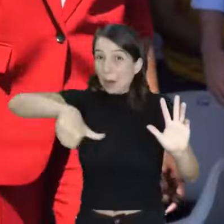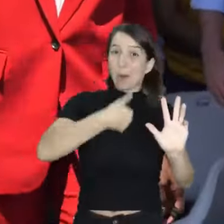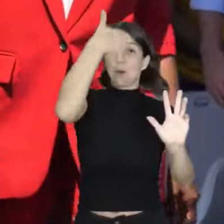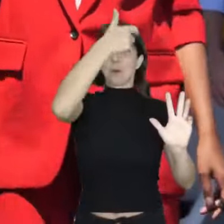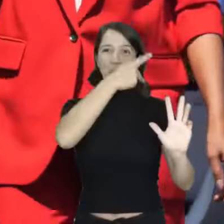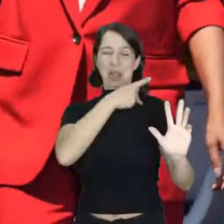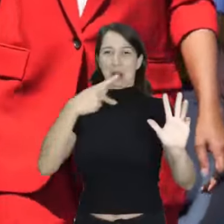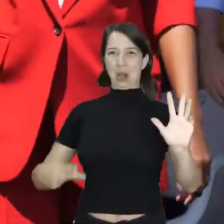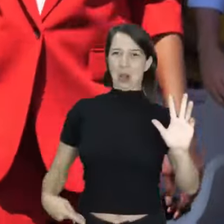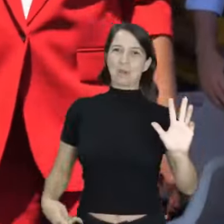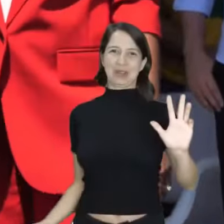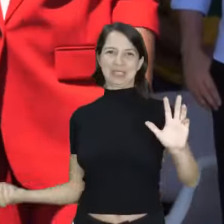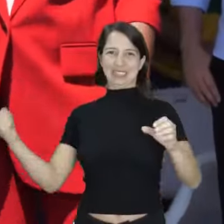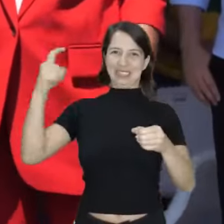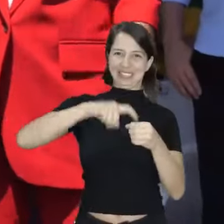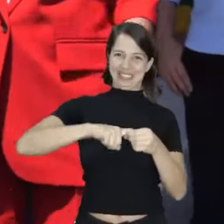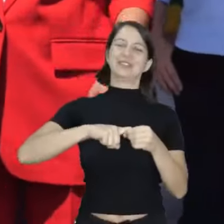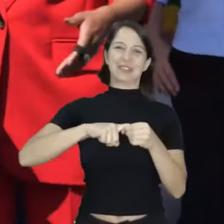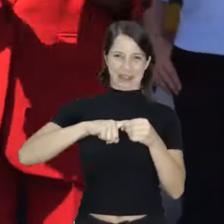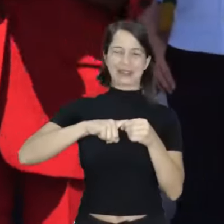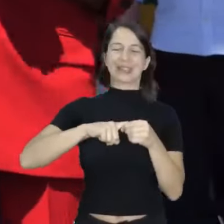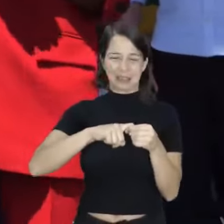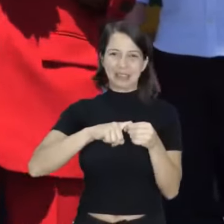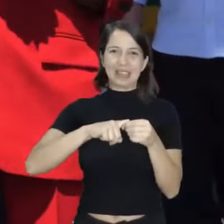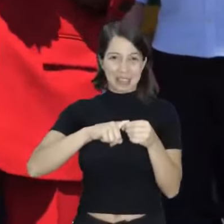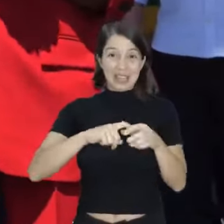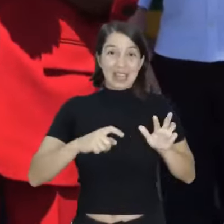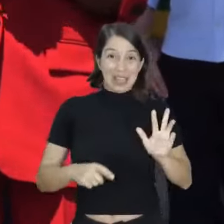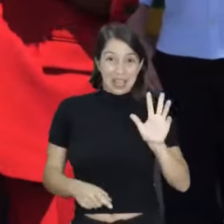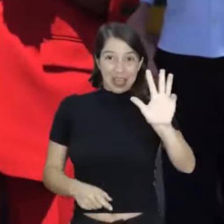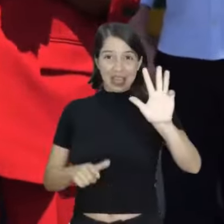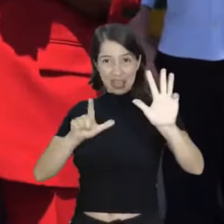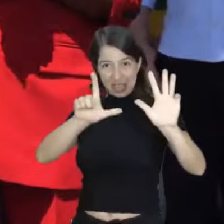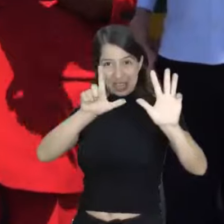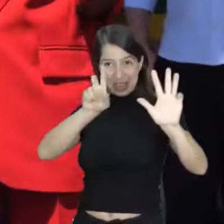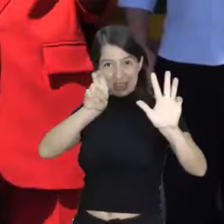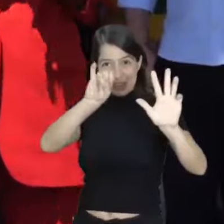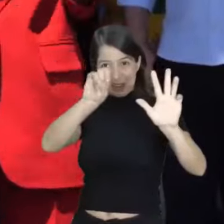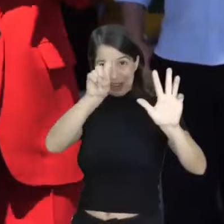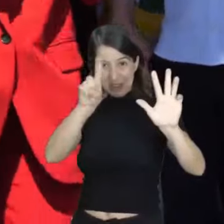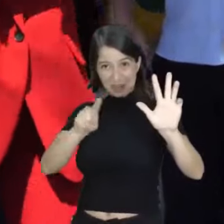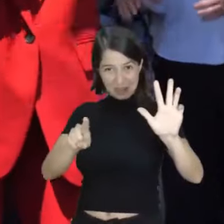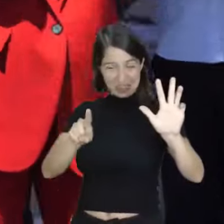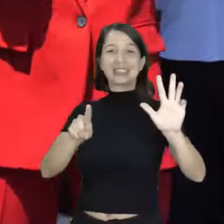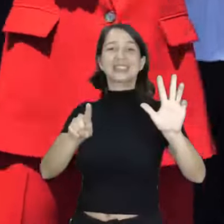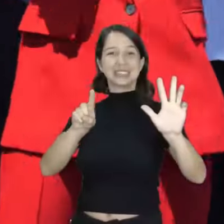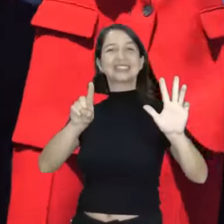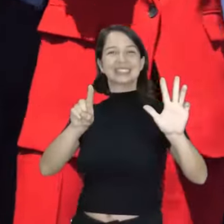com vocês, Luiz Inácio Lula da Silva!